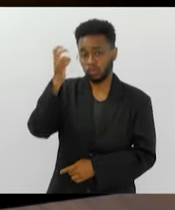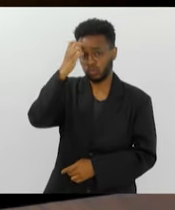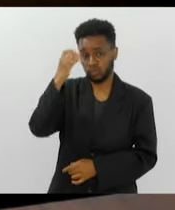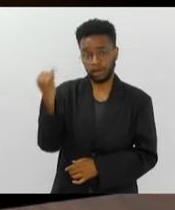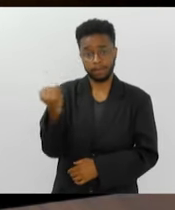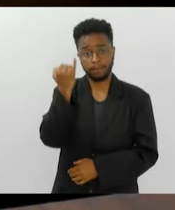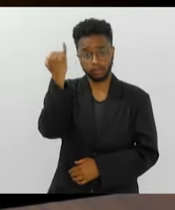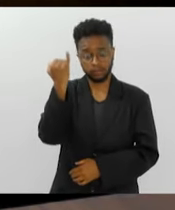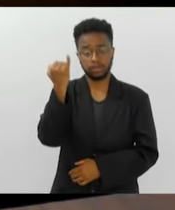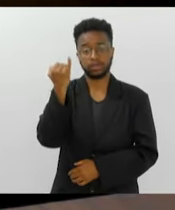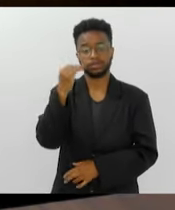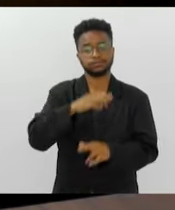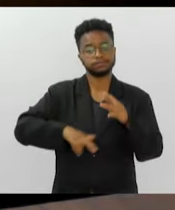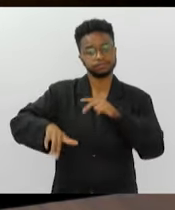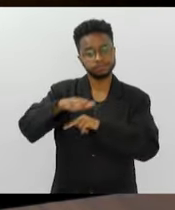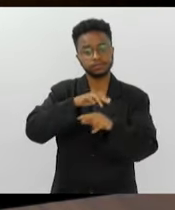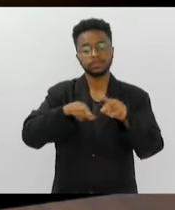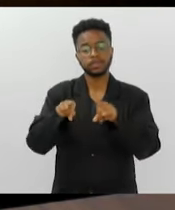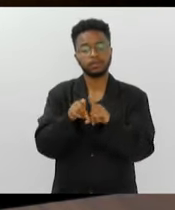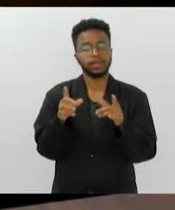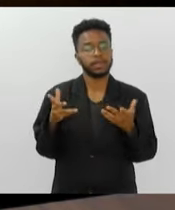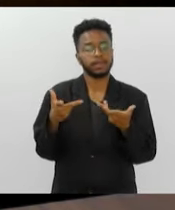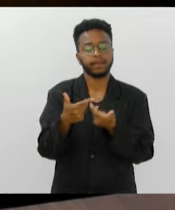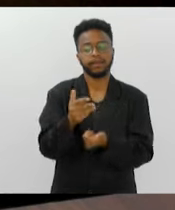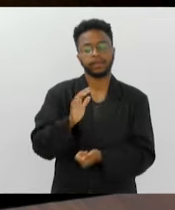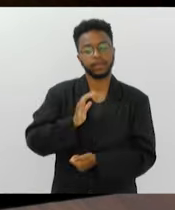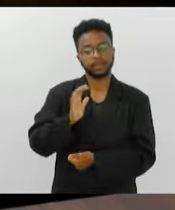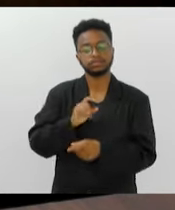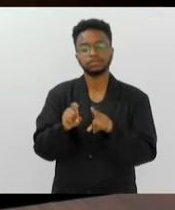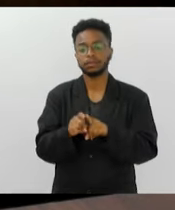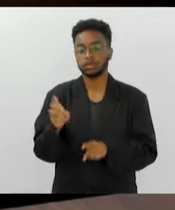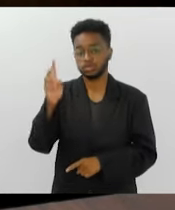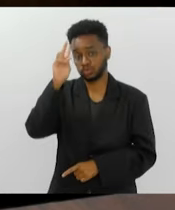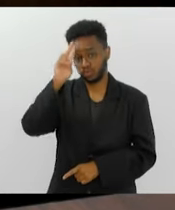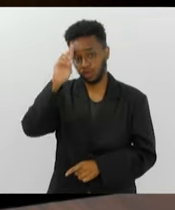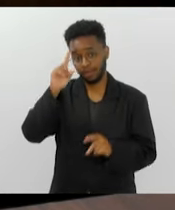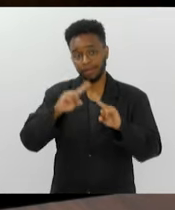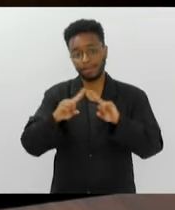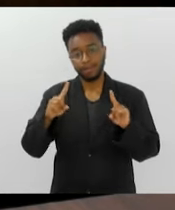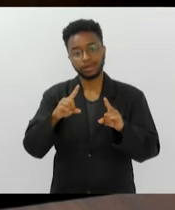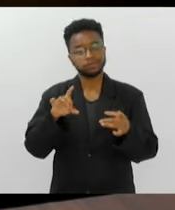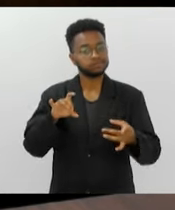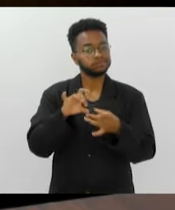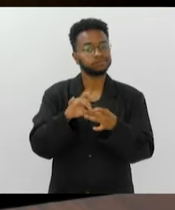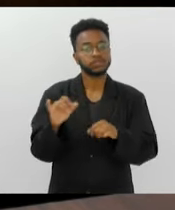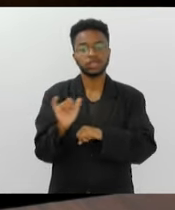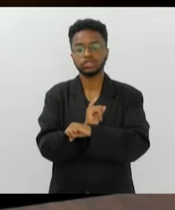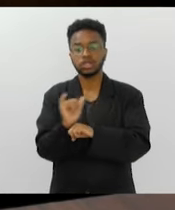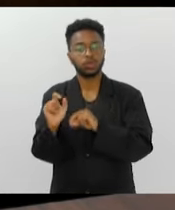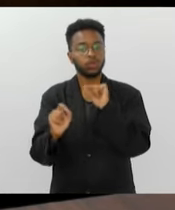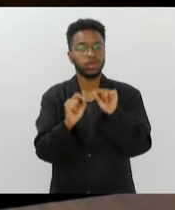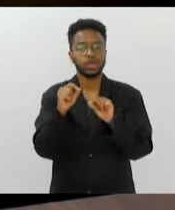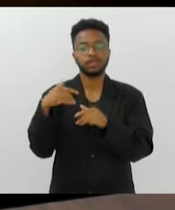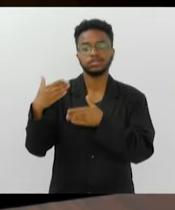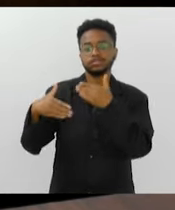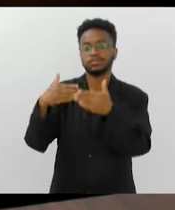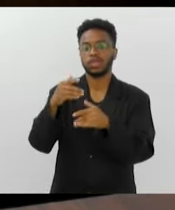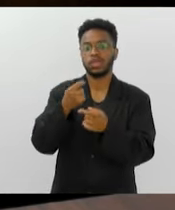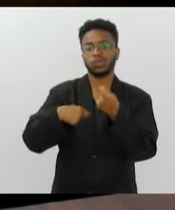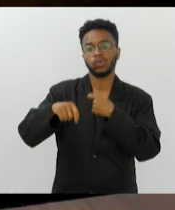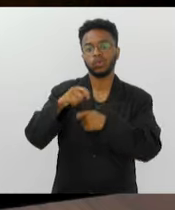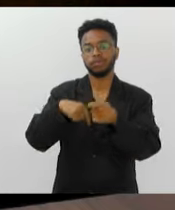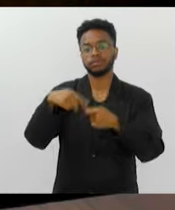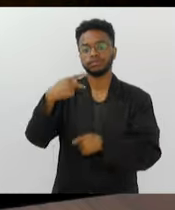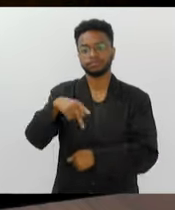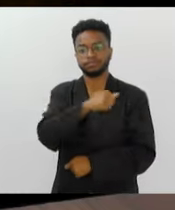diversidade pra riqueza e pra história mas certamente ela é estratégica para o desenvolvimento da economia do Estado do